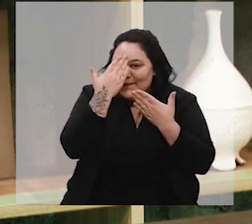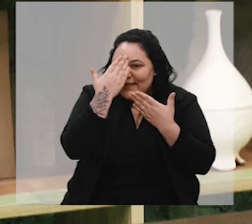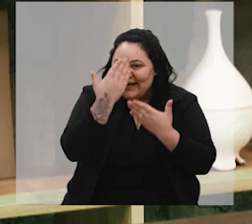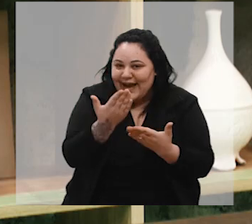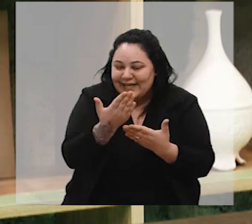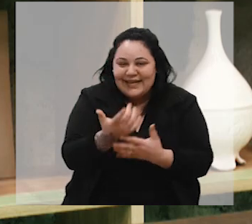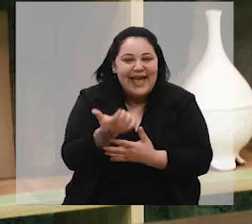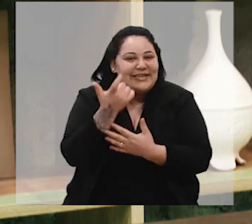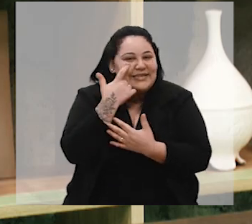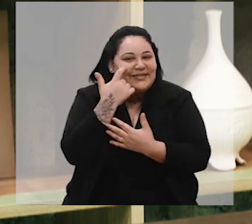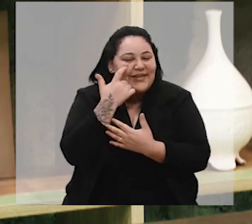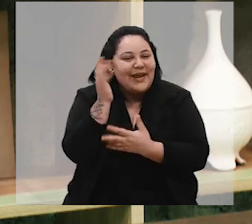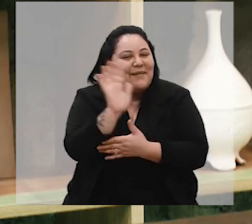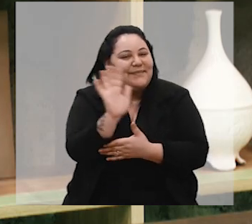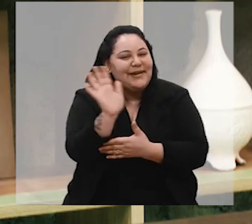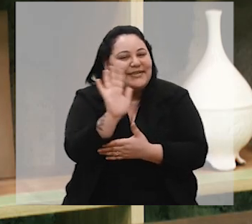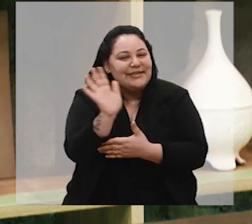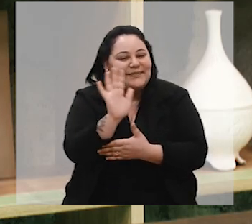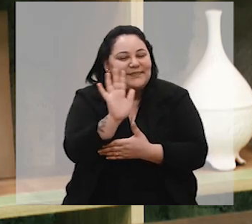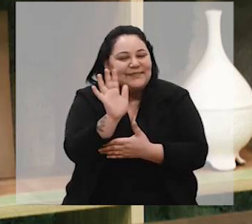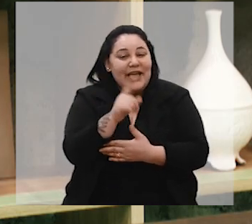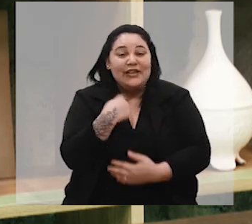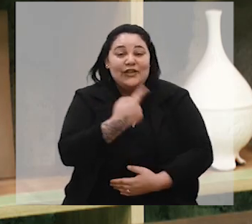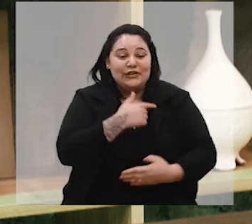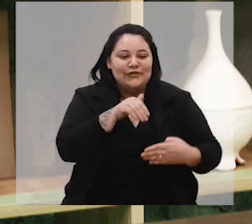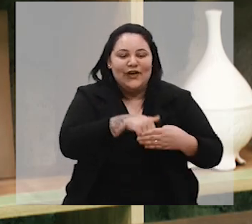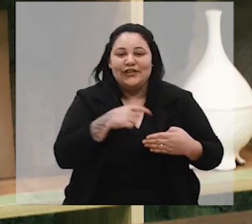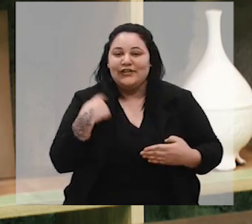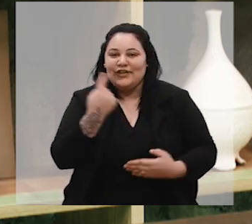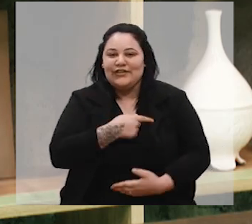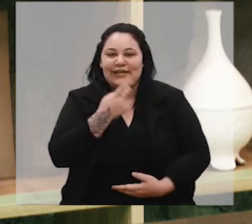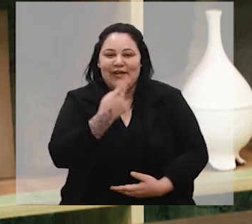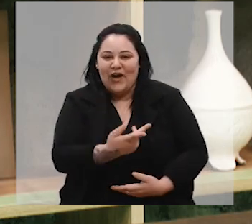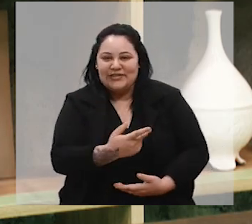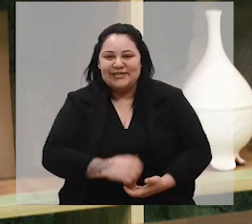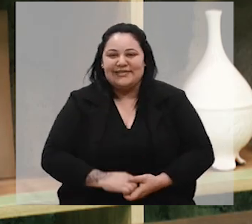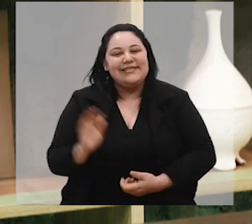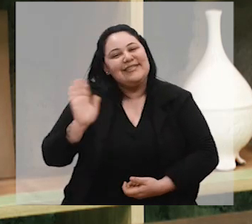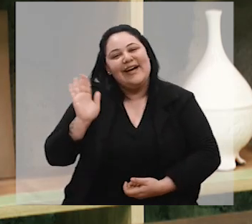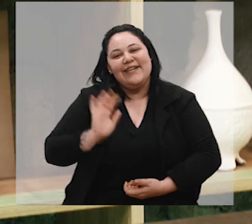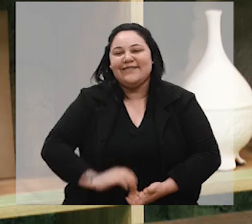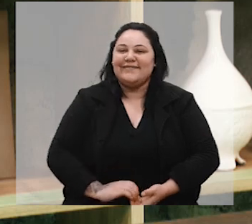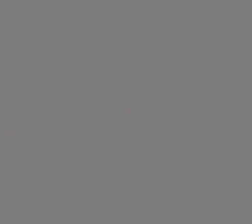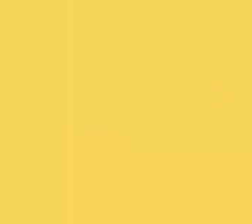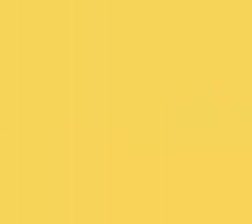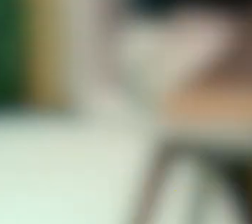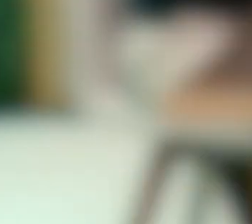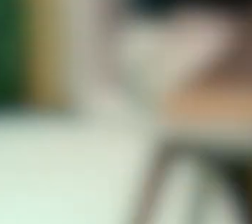Obrigado e a gente se vê numa próxima edição do Nosso Voto, Nossa Voz. Até lá!